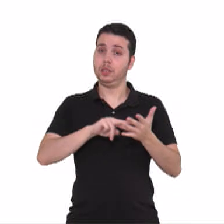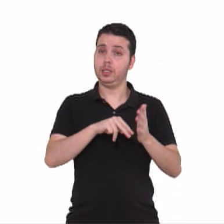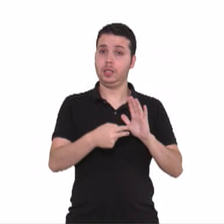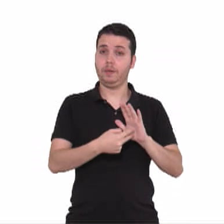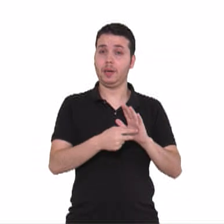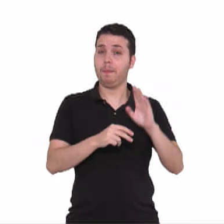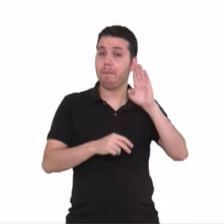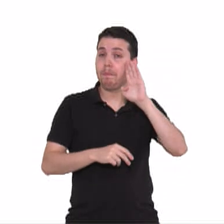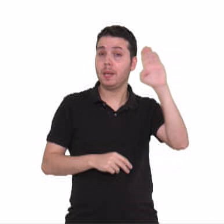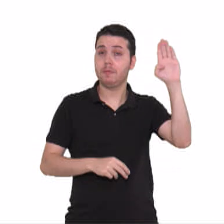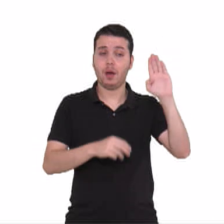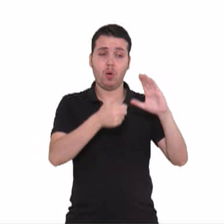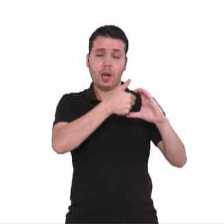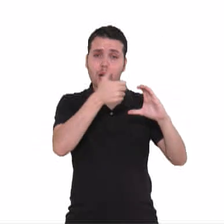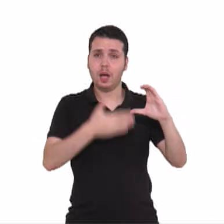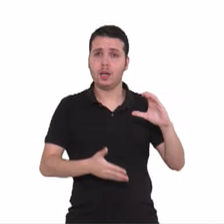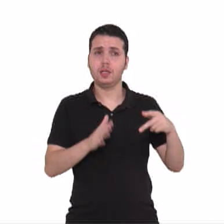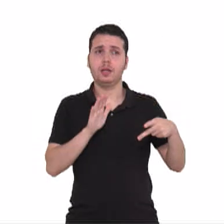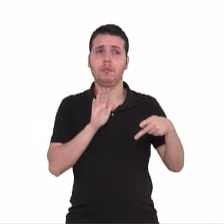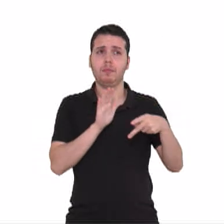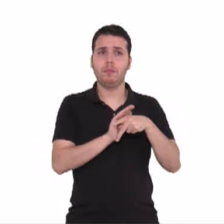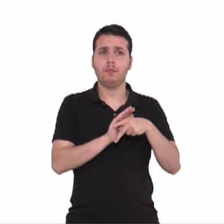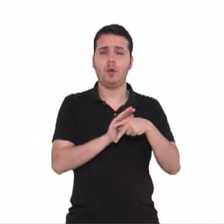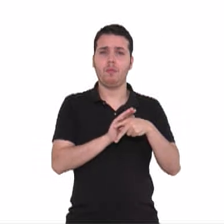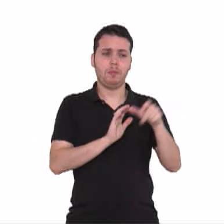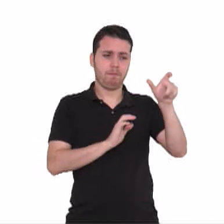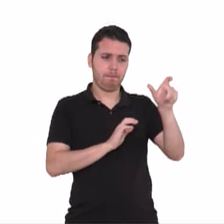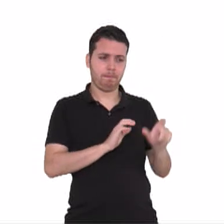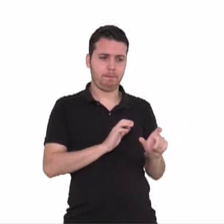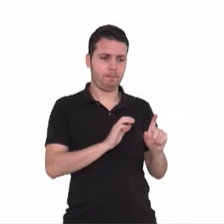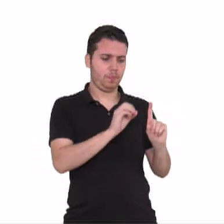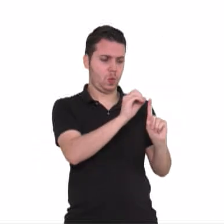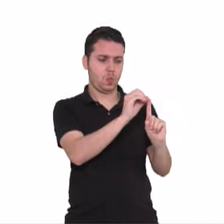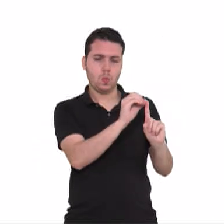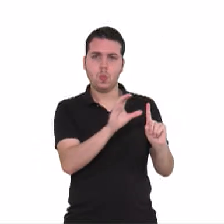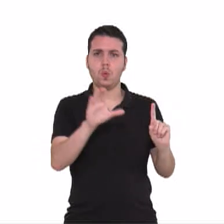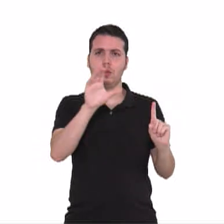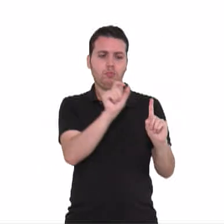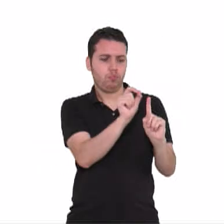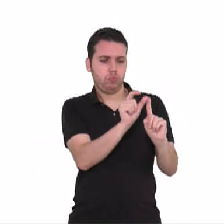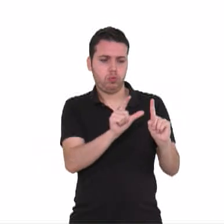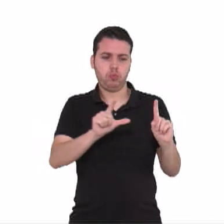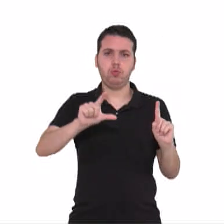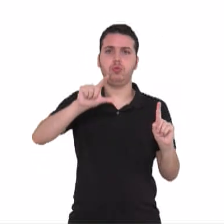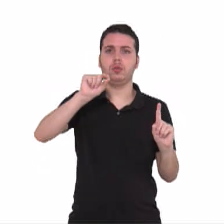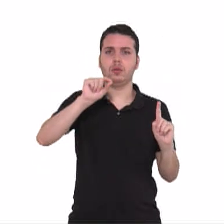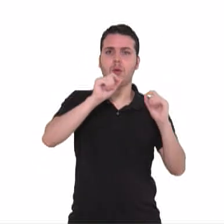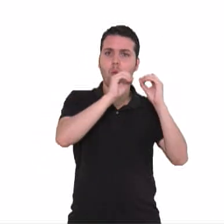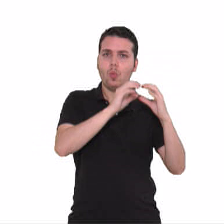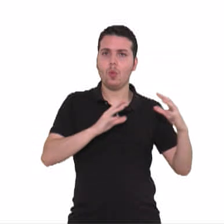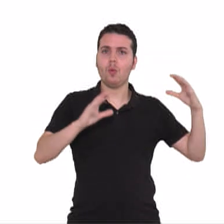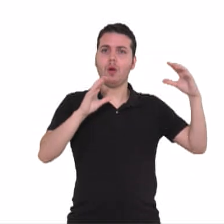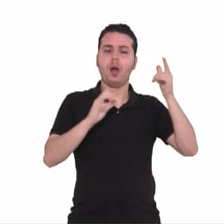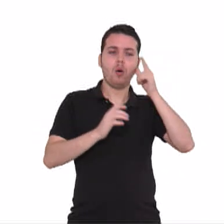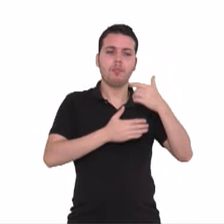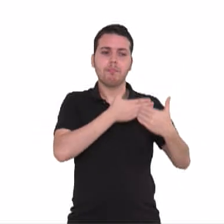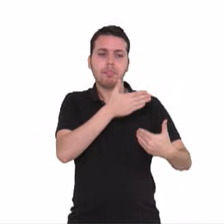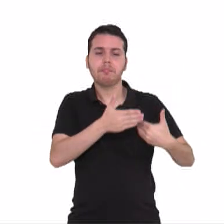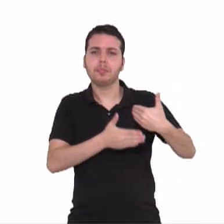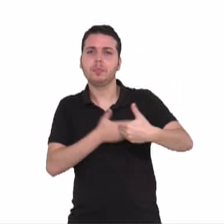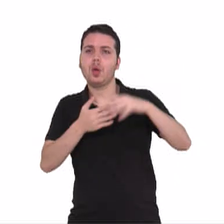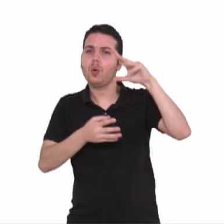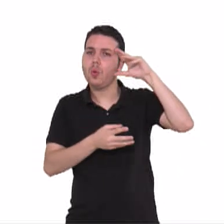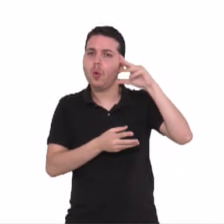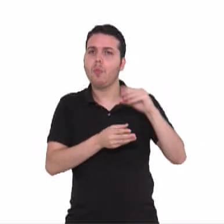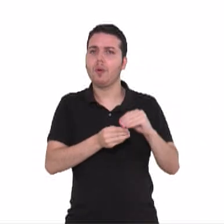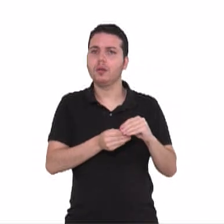o principal elemento de caracterização da personagem para que o leitor conheça a progressão dos fatos.